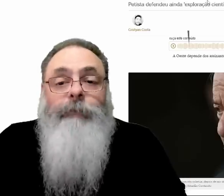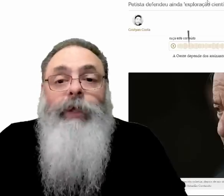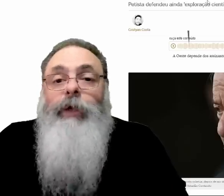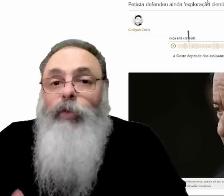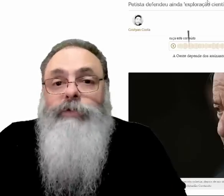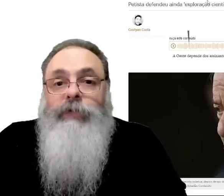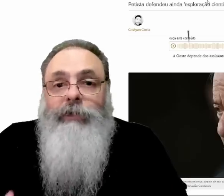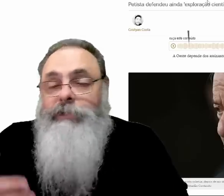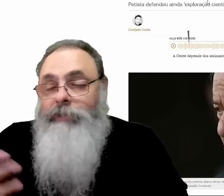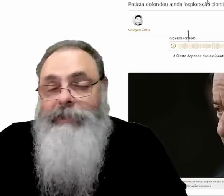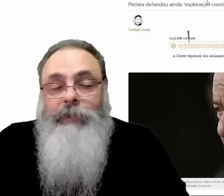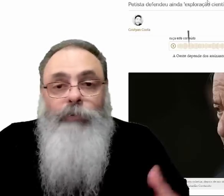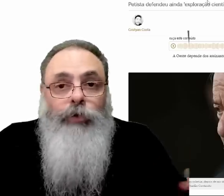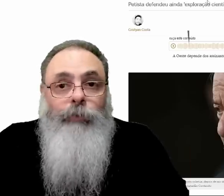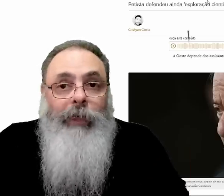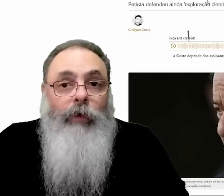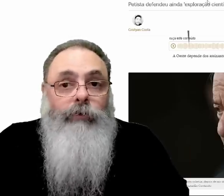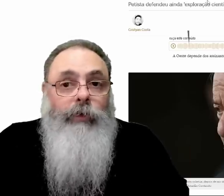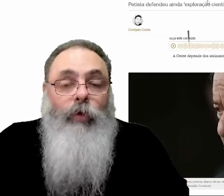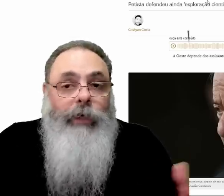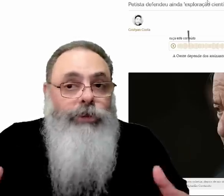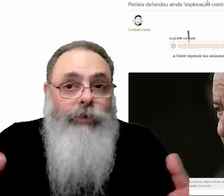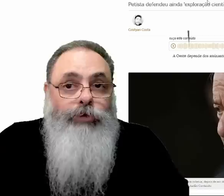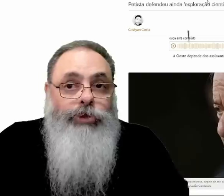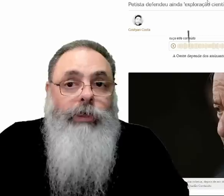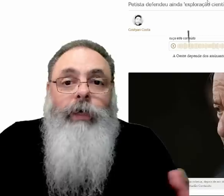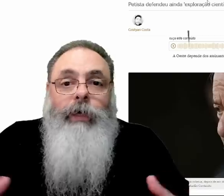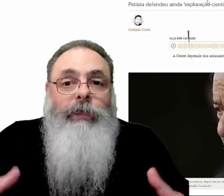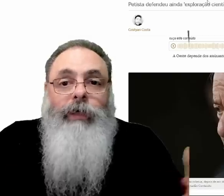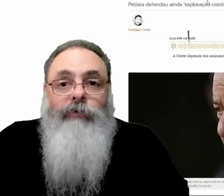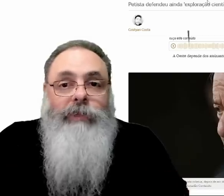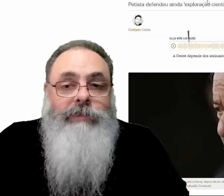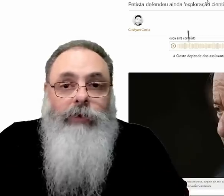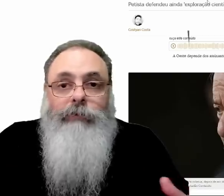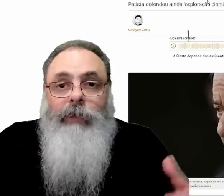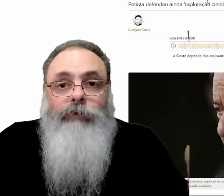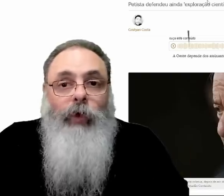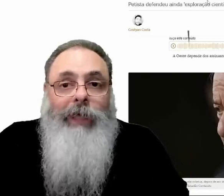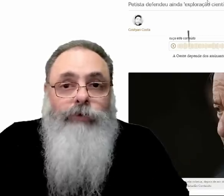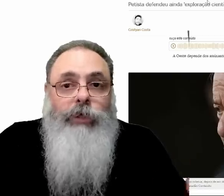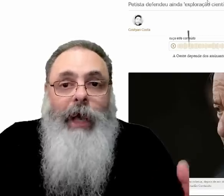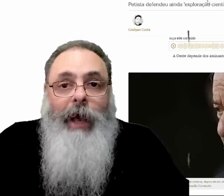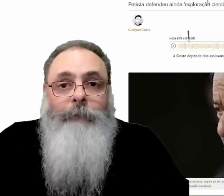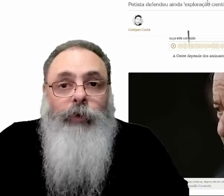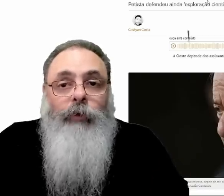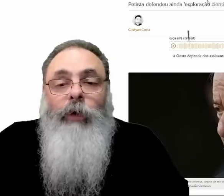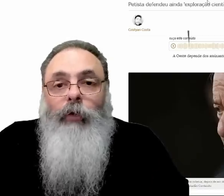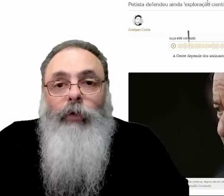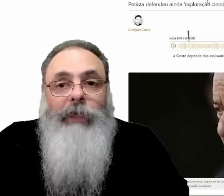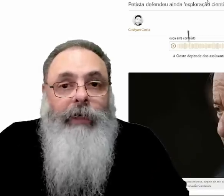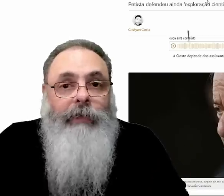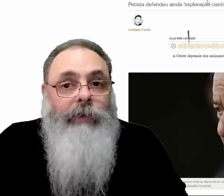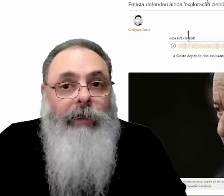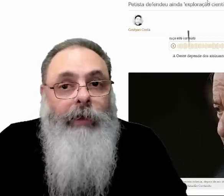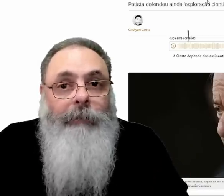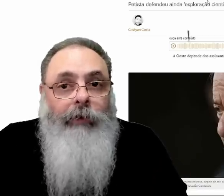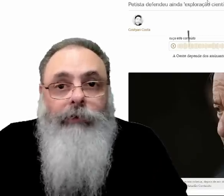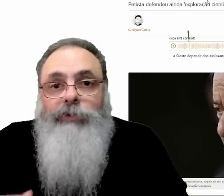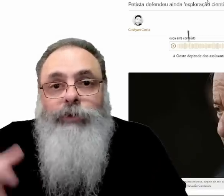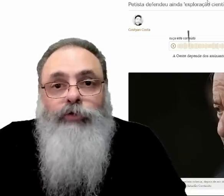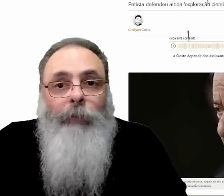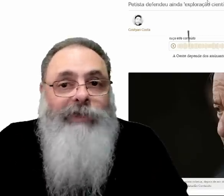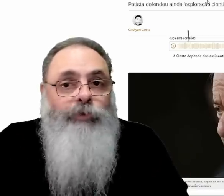fazer o que quiser com certeza vai ser muito melhor do que qualquer tipo de intervenção da do Leonardo DiCaprio ou da Greta